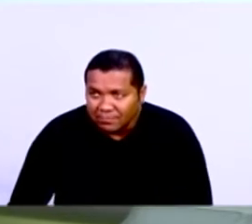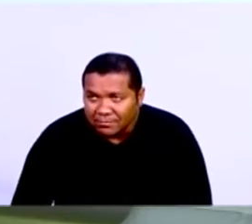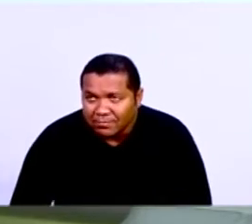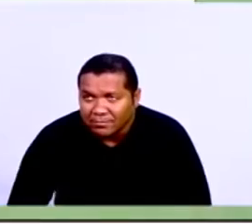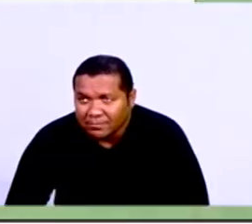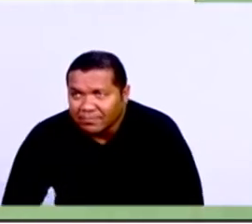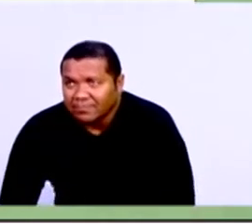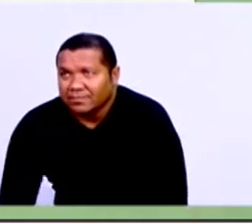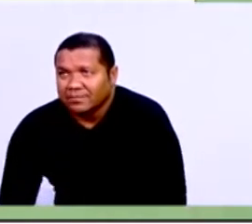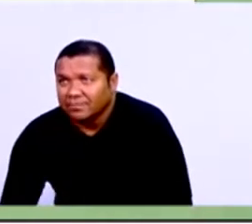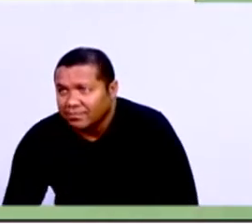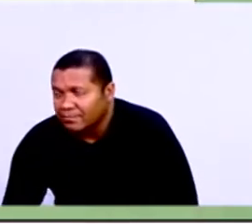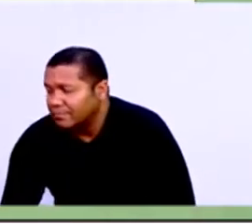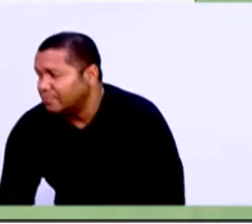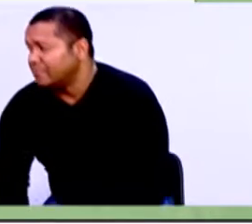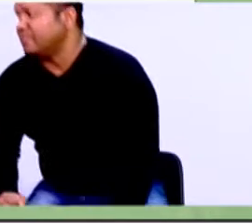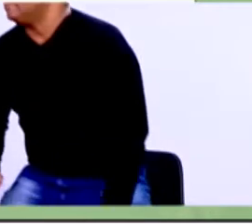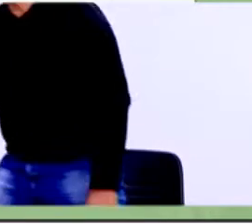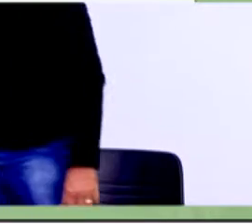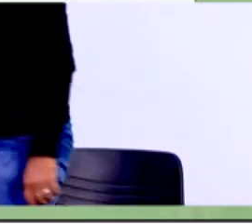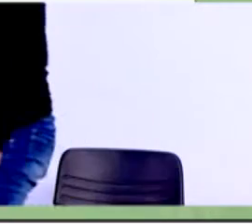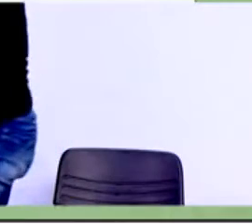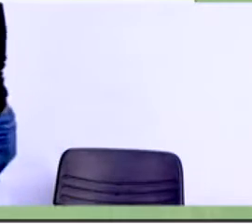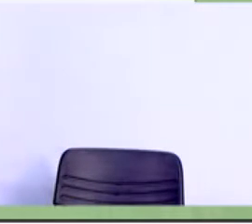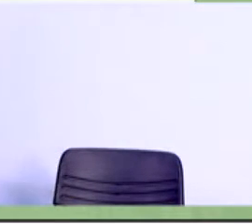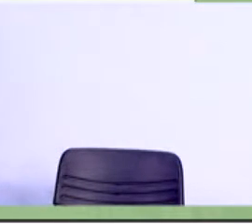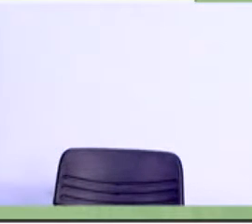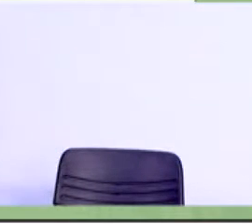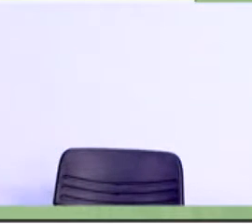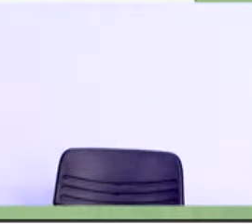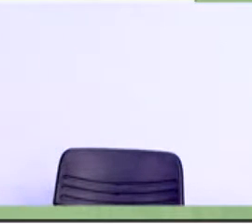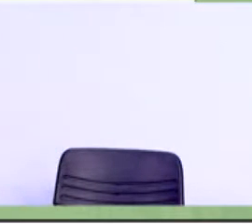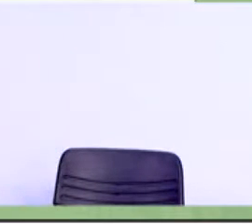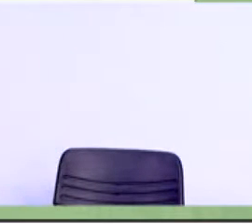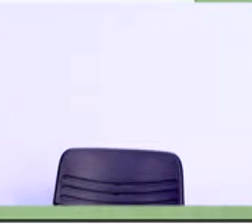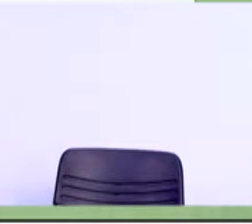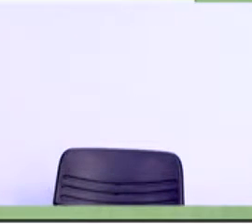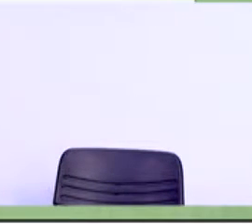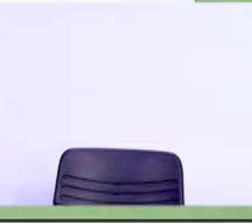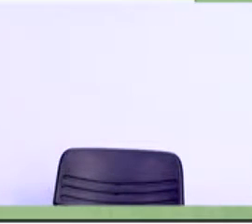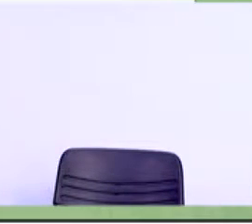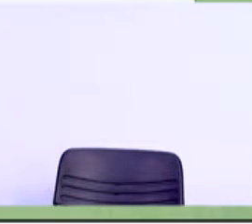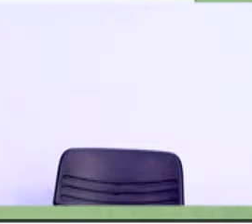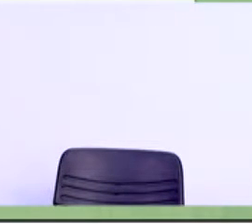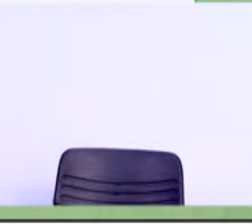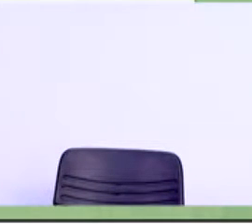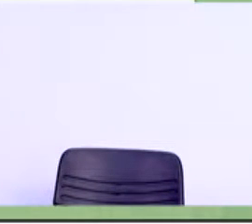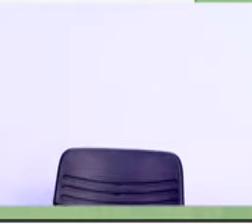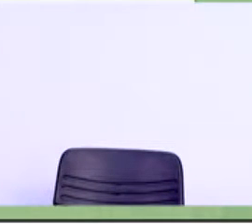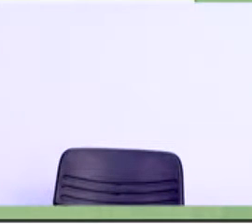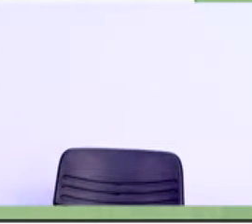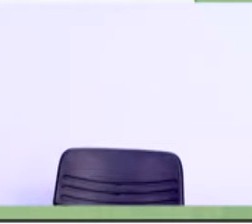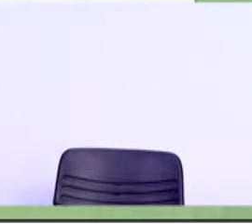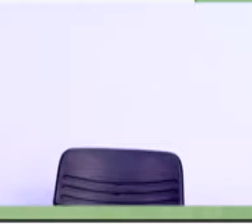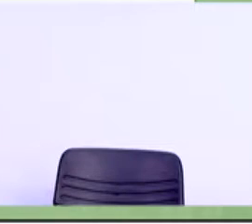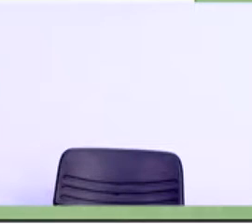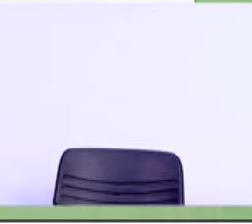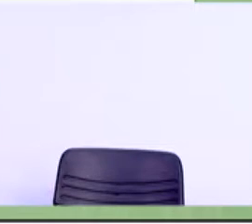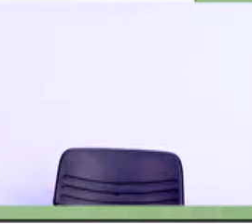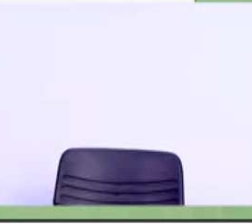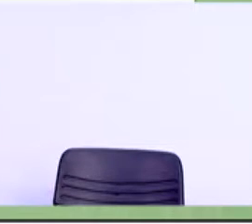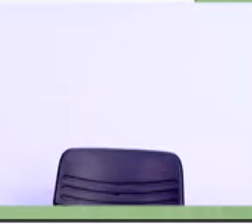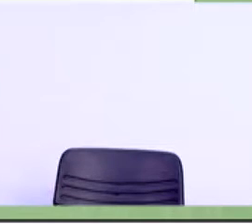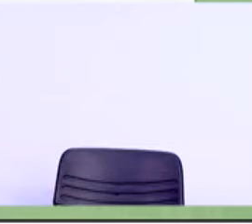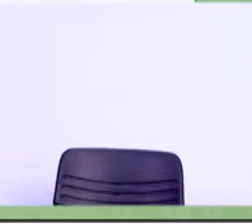semanas bom nós vamos falar sobre levantamento análise e negociação de requisitos